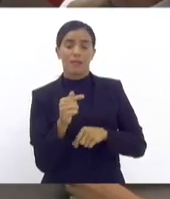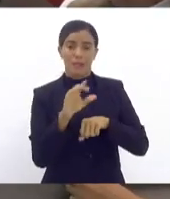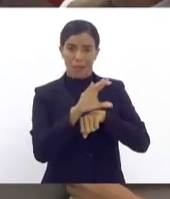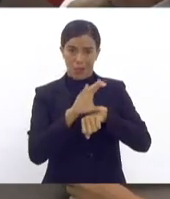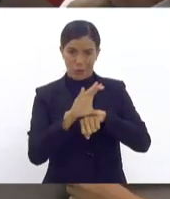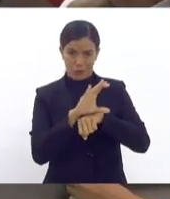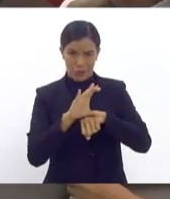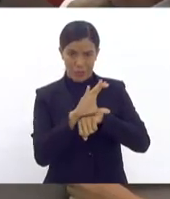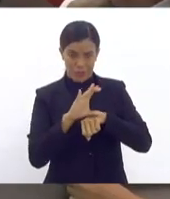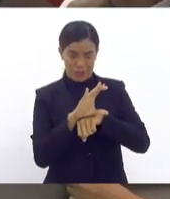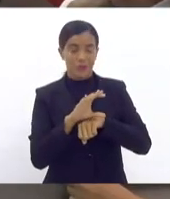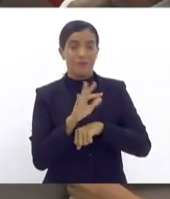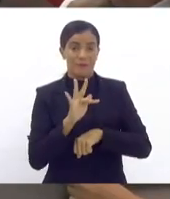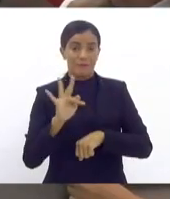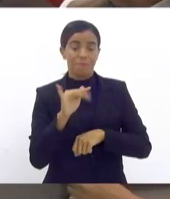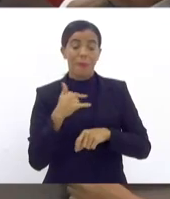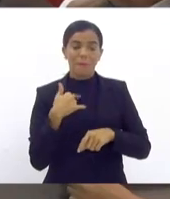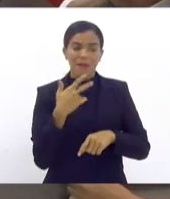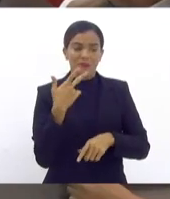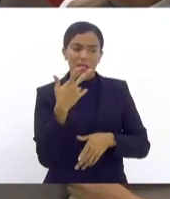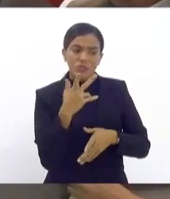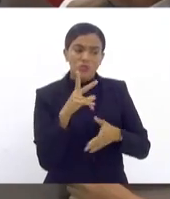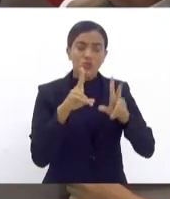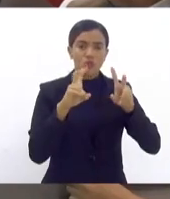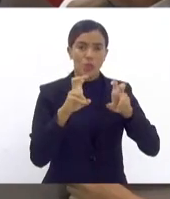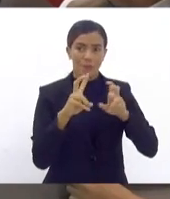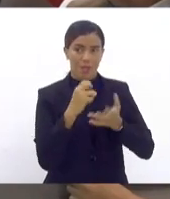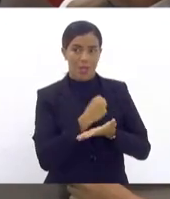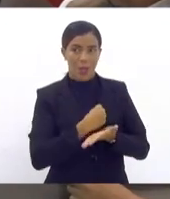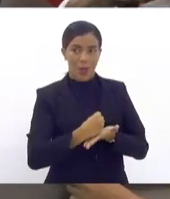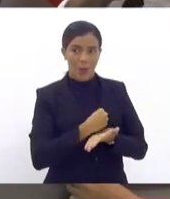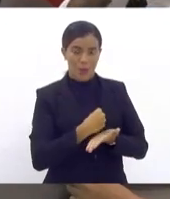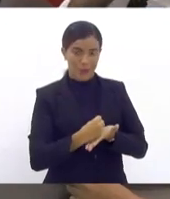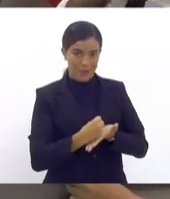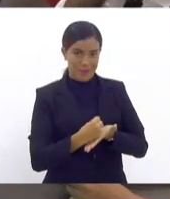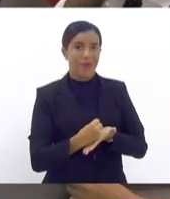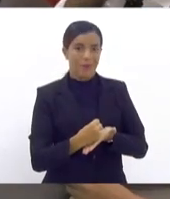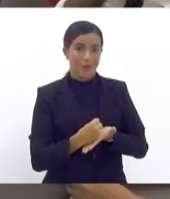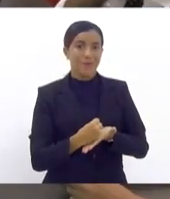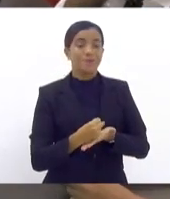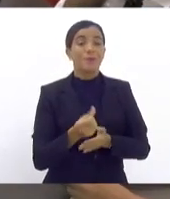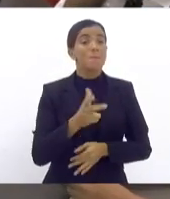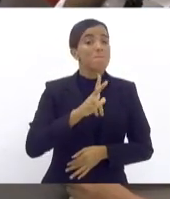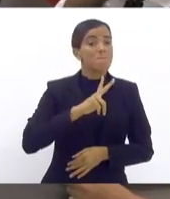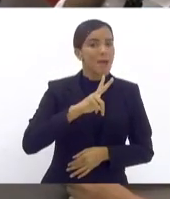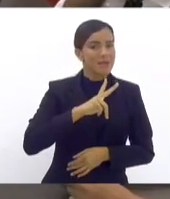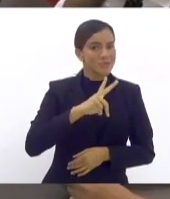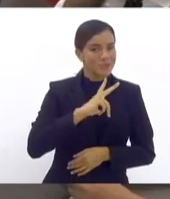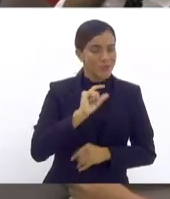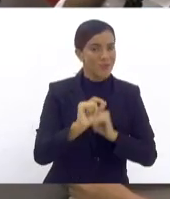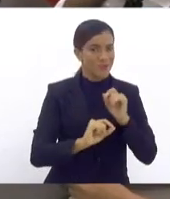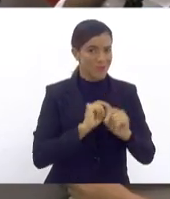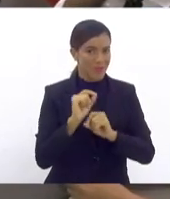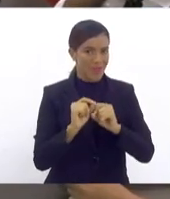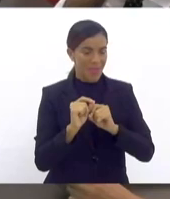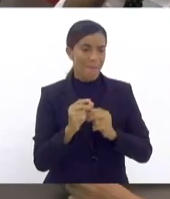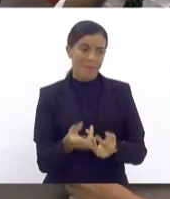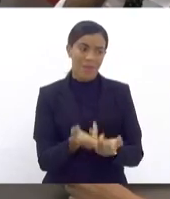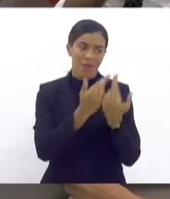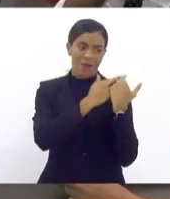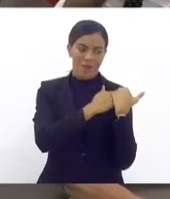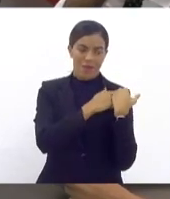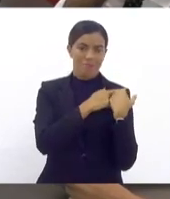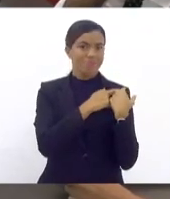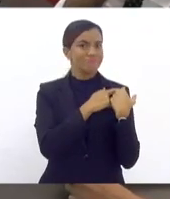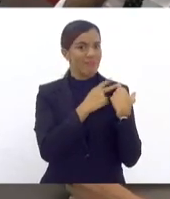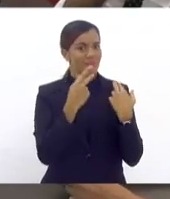nós interferirmos na relação contratual, de que é de competência privativa da União, não perpassa a nossa incompetência de legislar